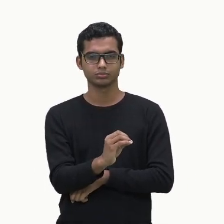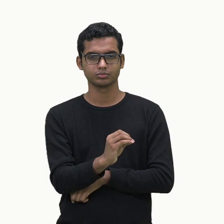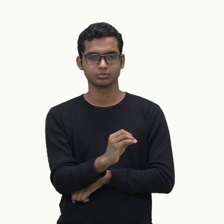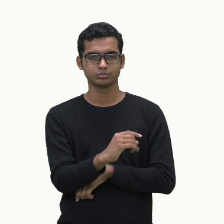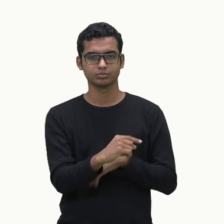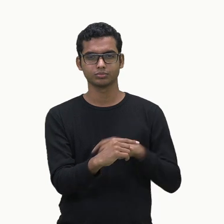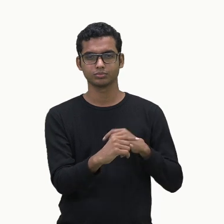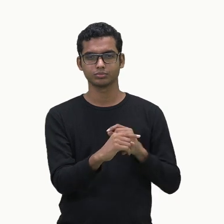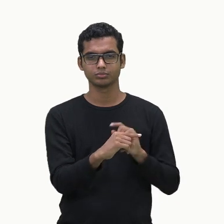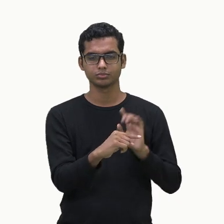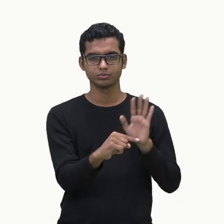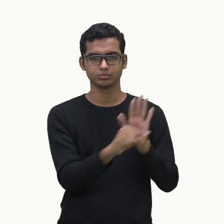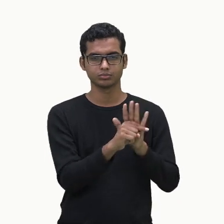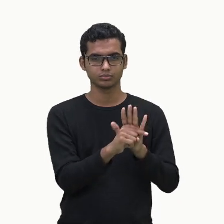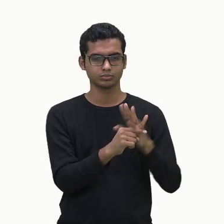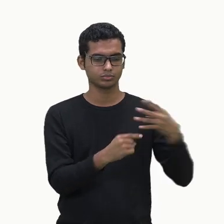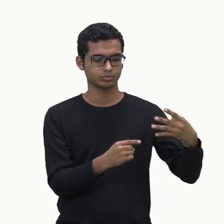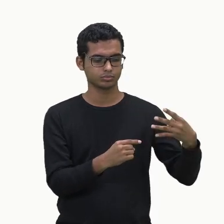que é